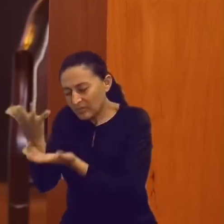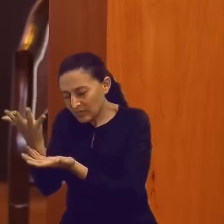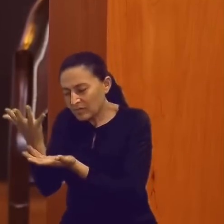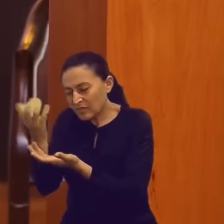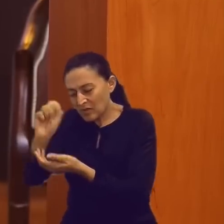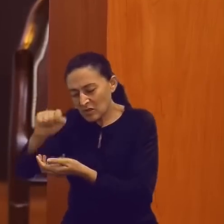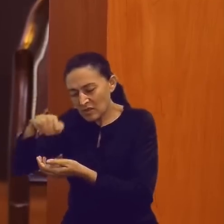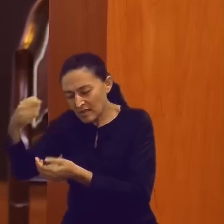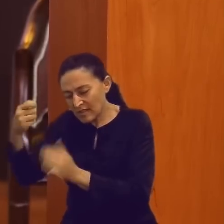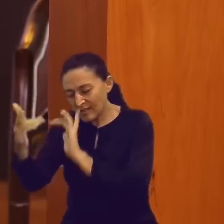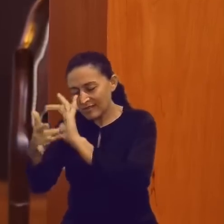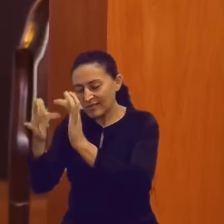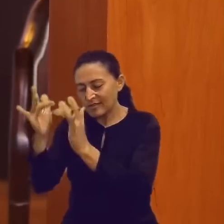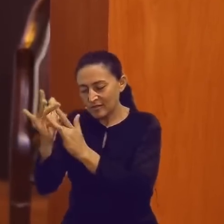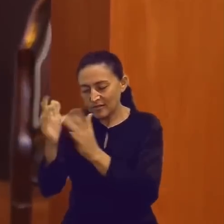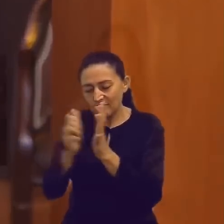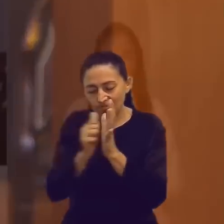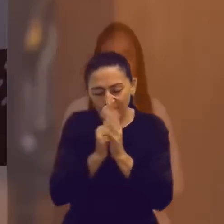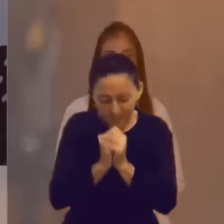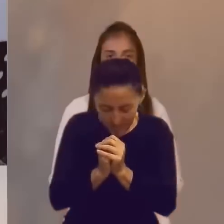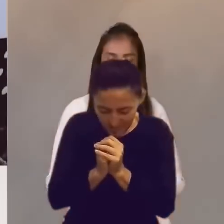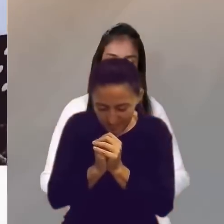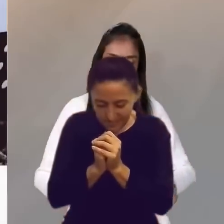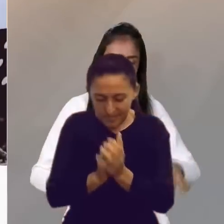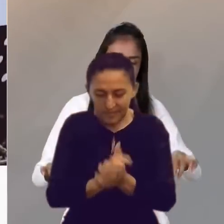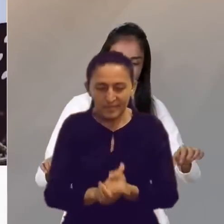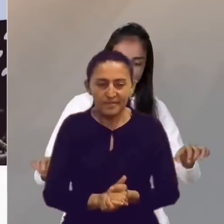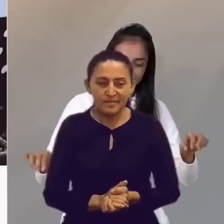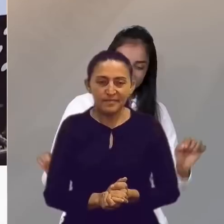de Jesus. Amém.